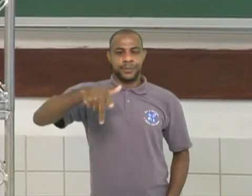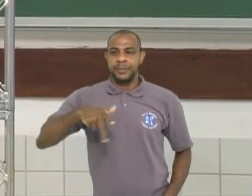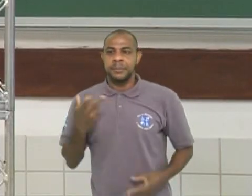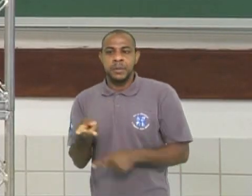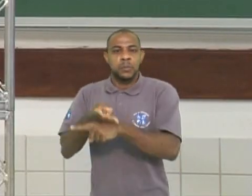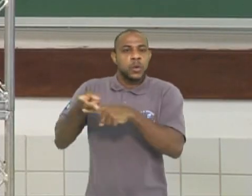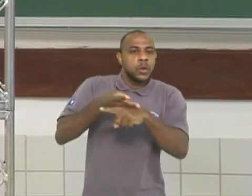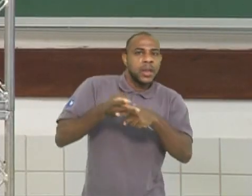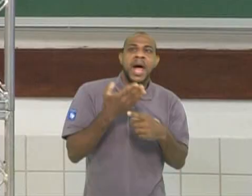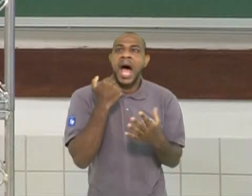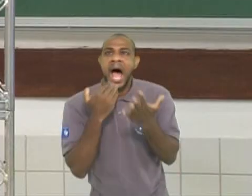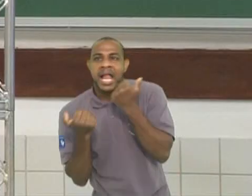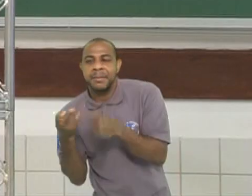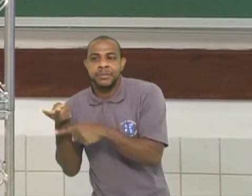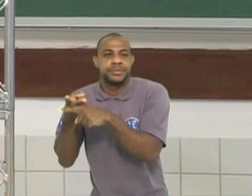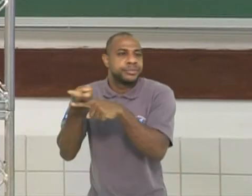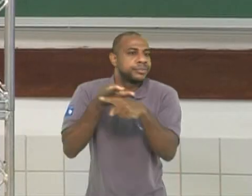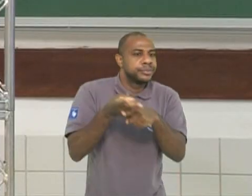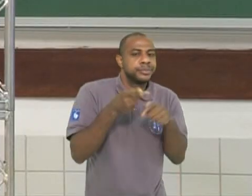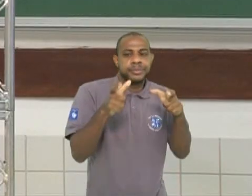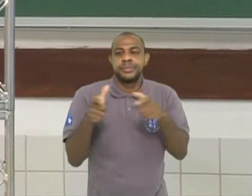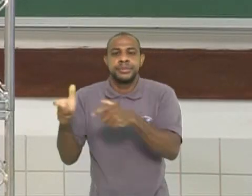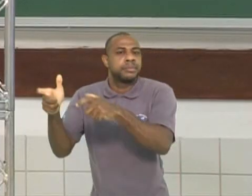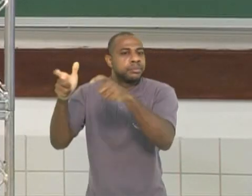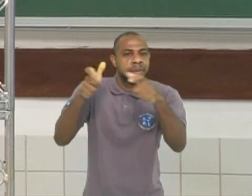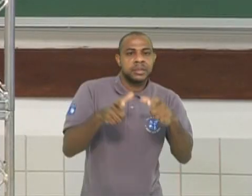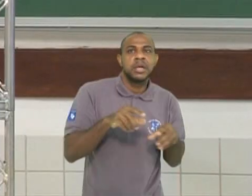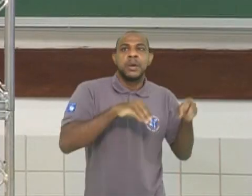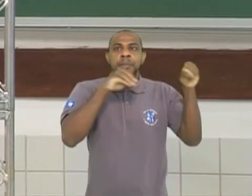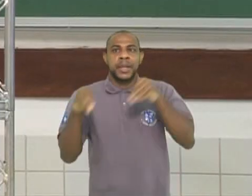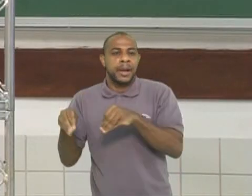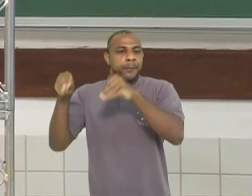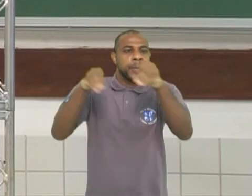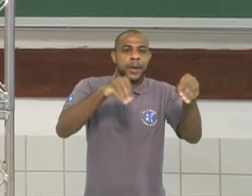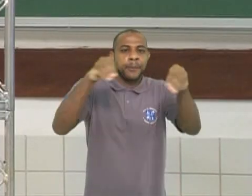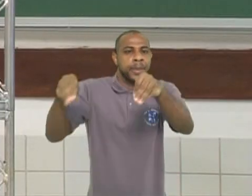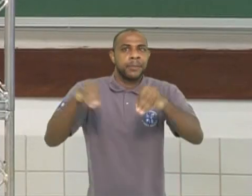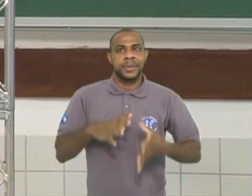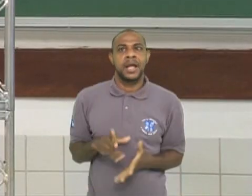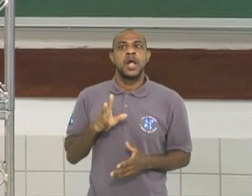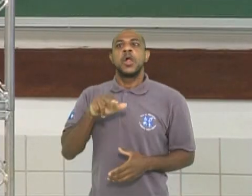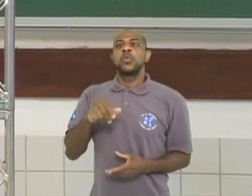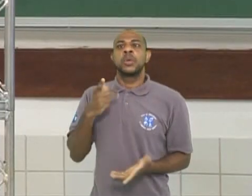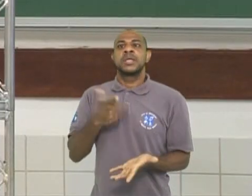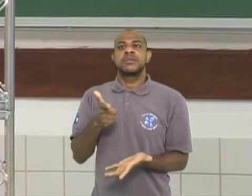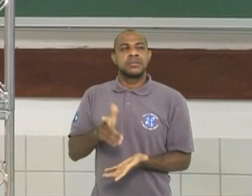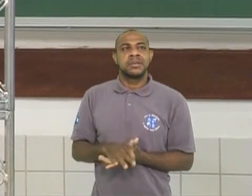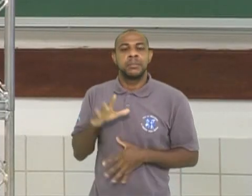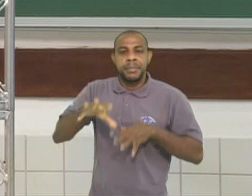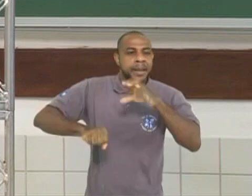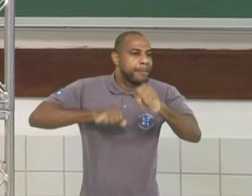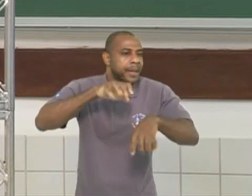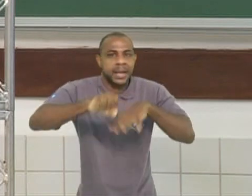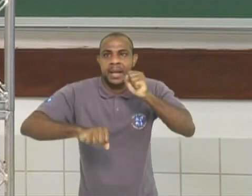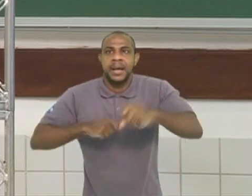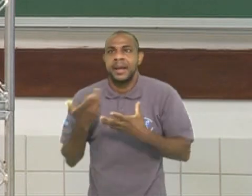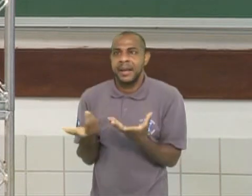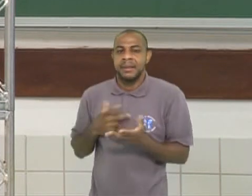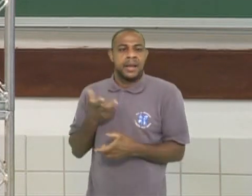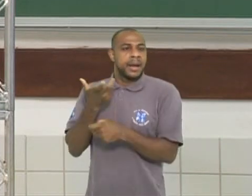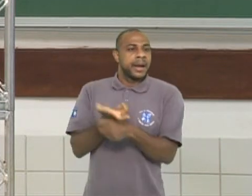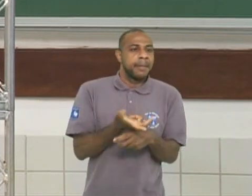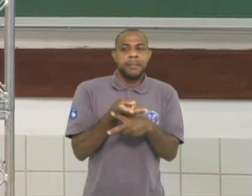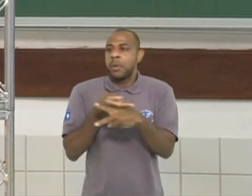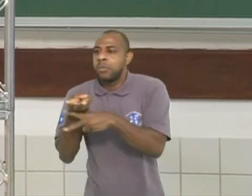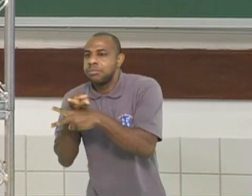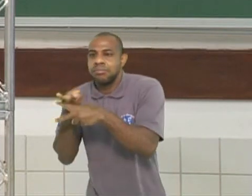de alimento, então, ele vivia mudando de lugar. Então, o homem, ele era coletor, o homem, ele era